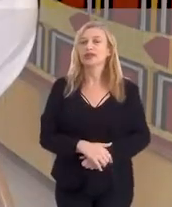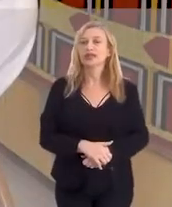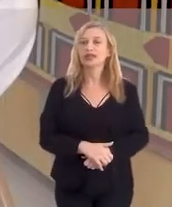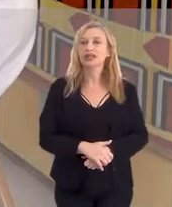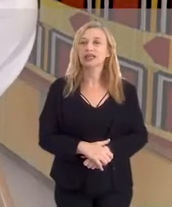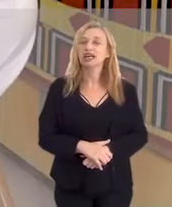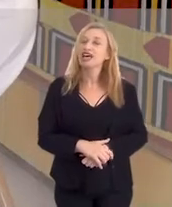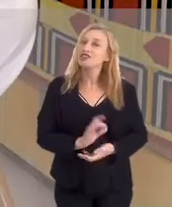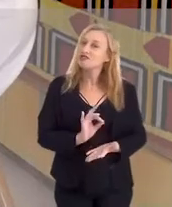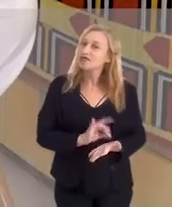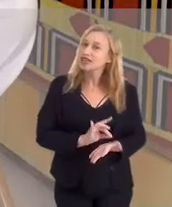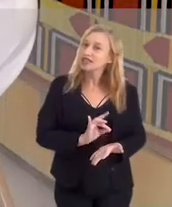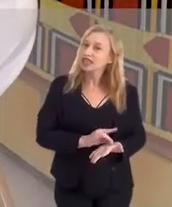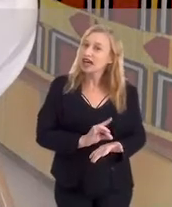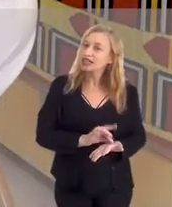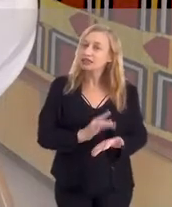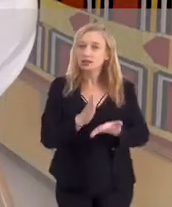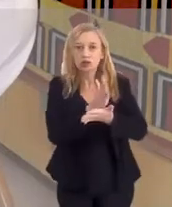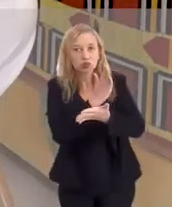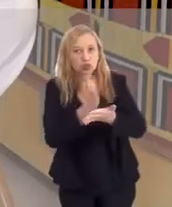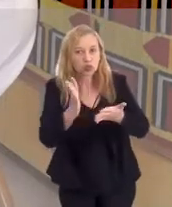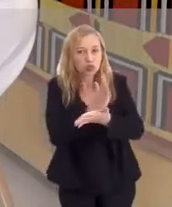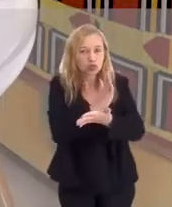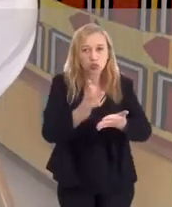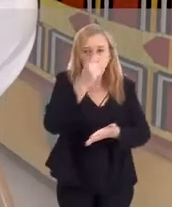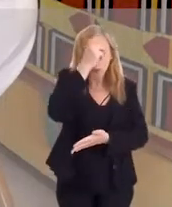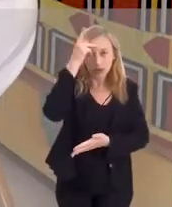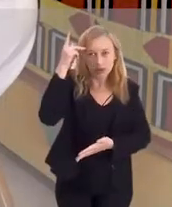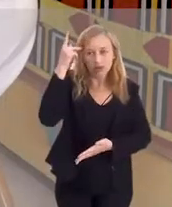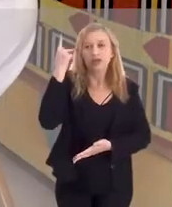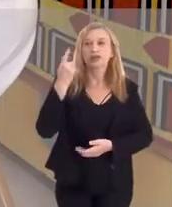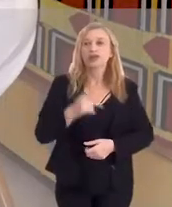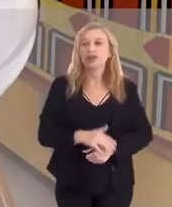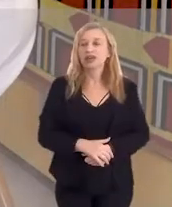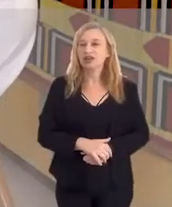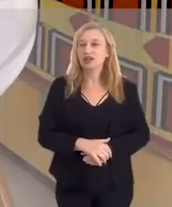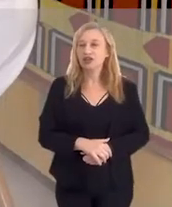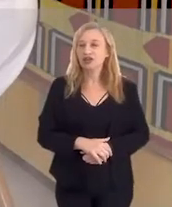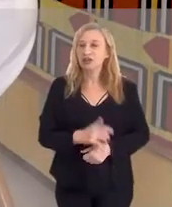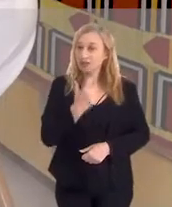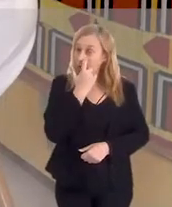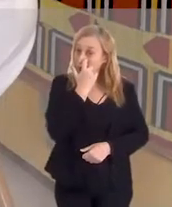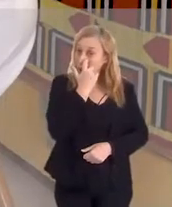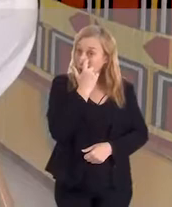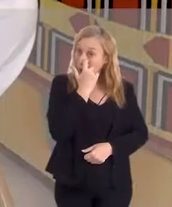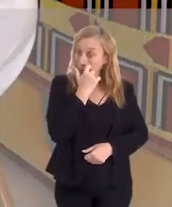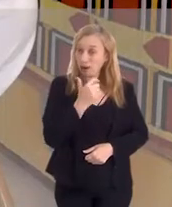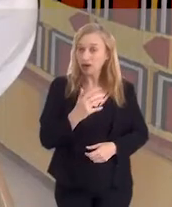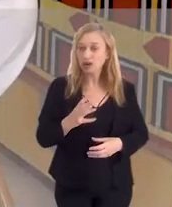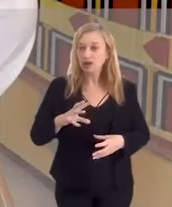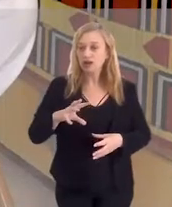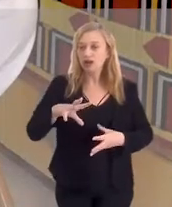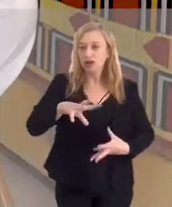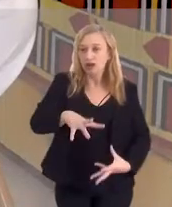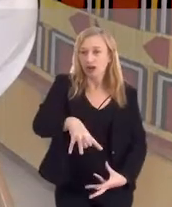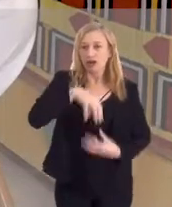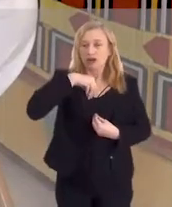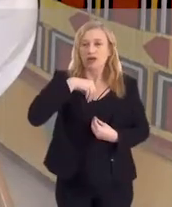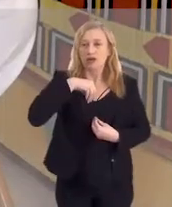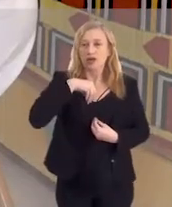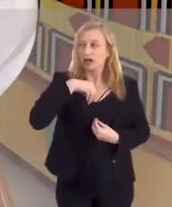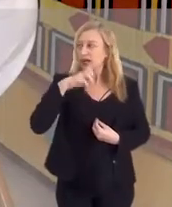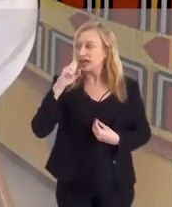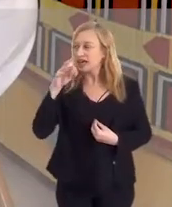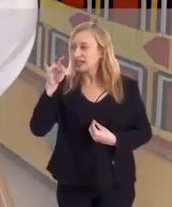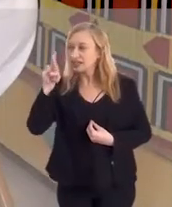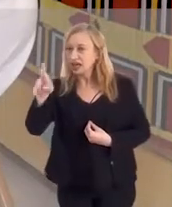pergunta. É verdade que algumas pessoas, ao invés de incorporarem um encantado,